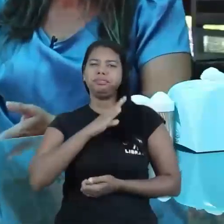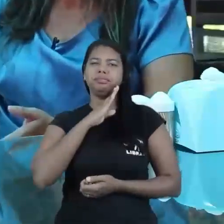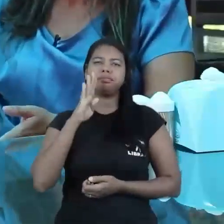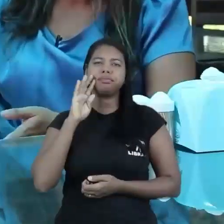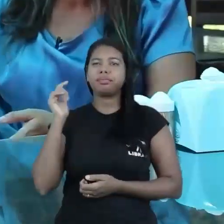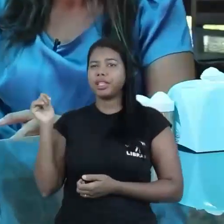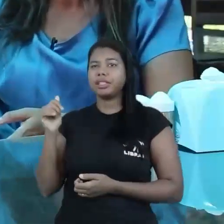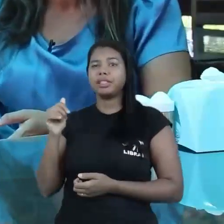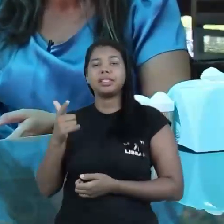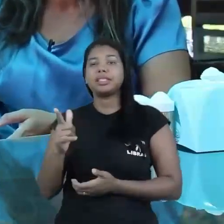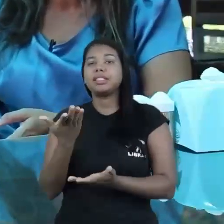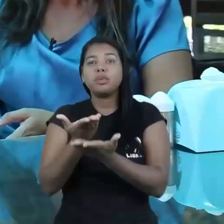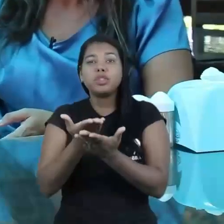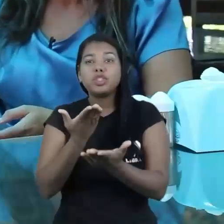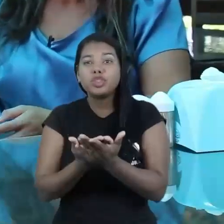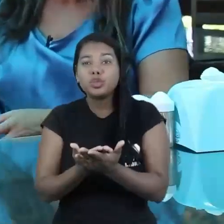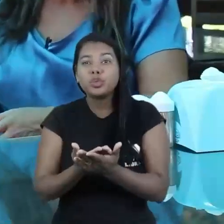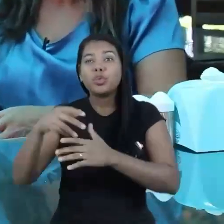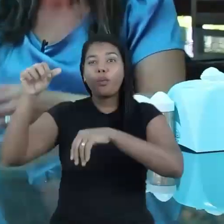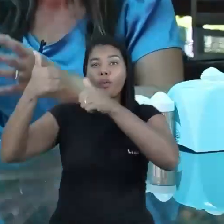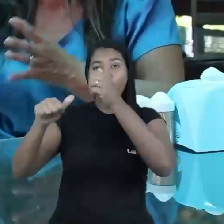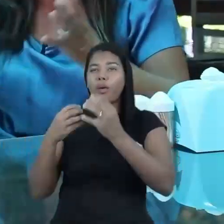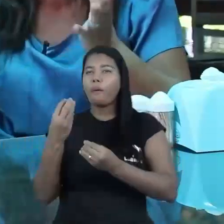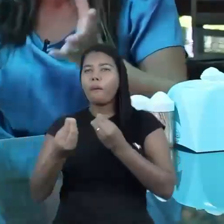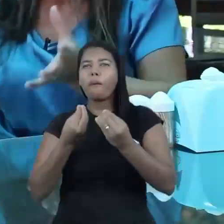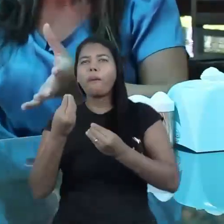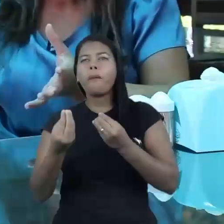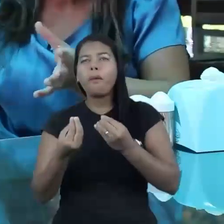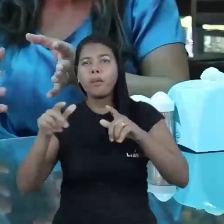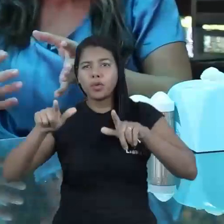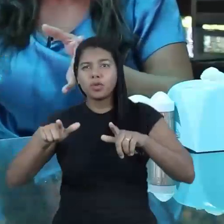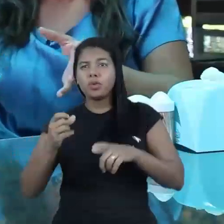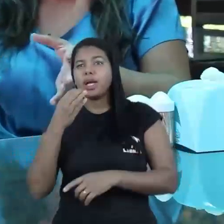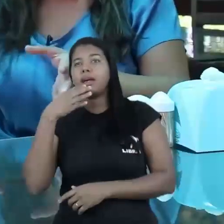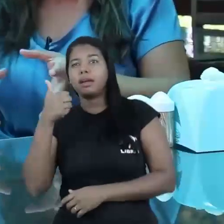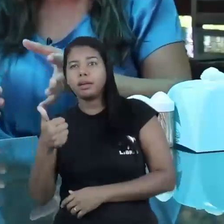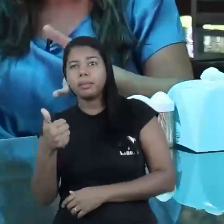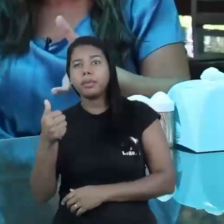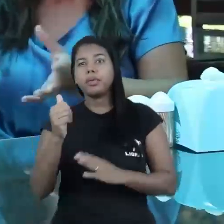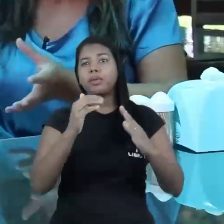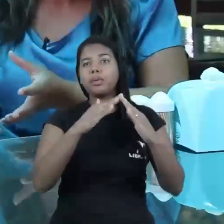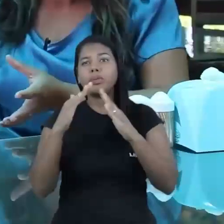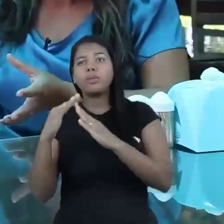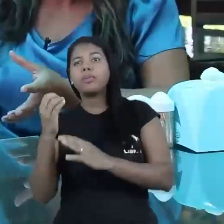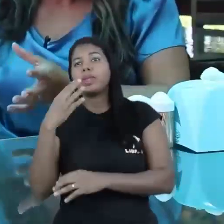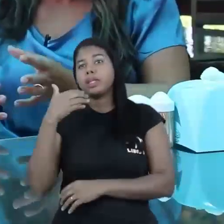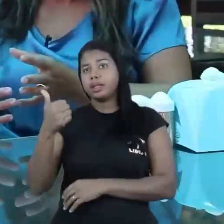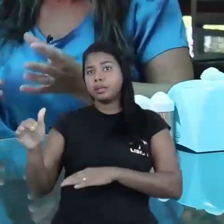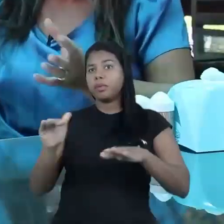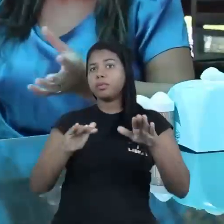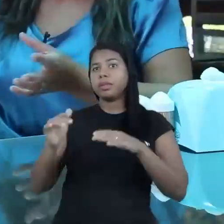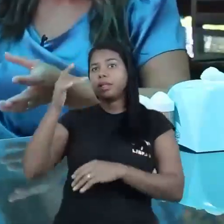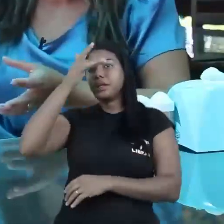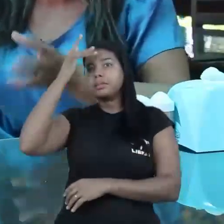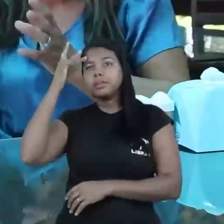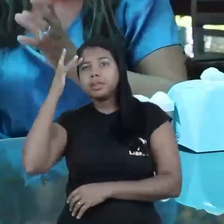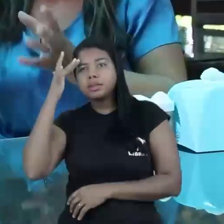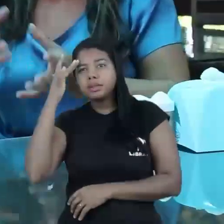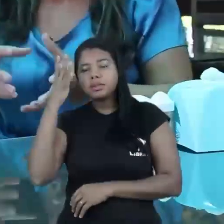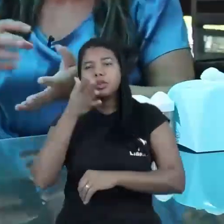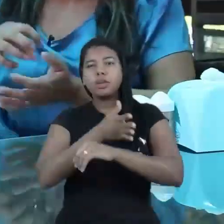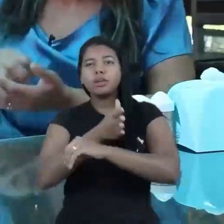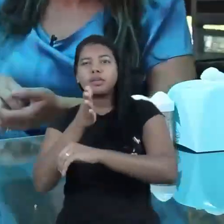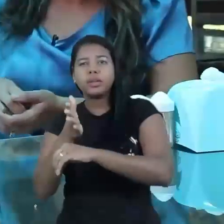estudou também o mercado, né? Para saber se aquele público que estava ali, embora um bairro movimentado, mas não era o